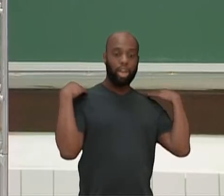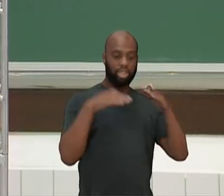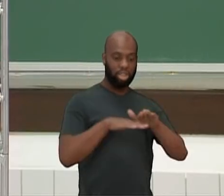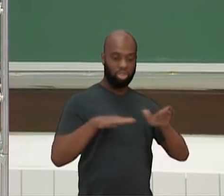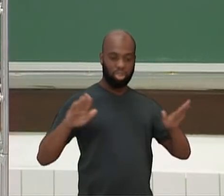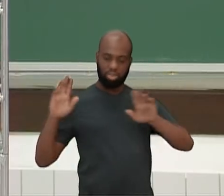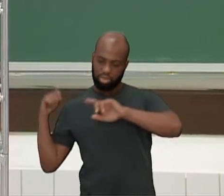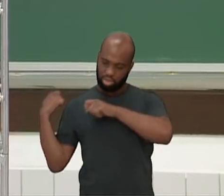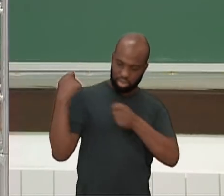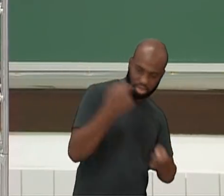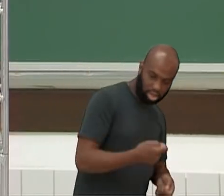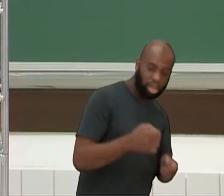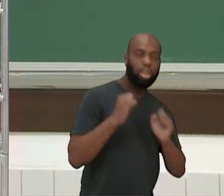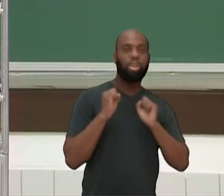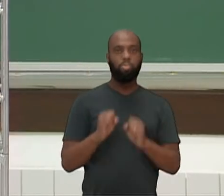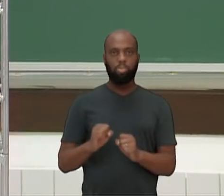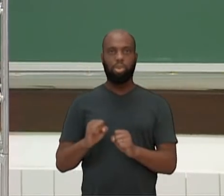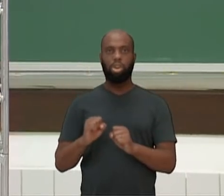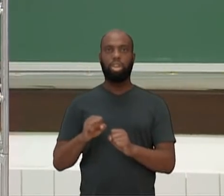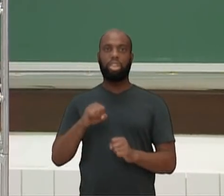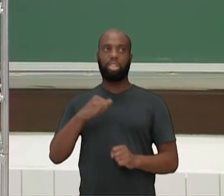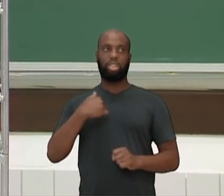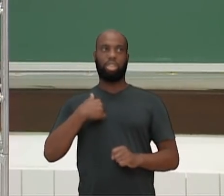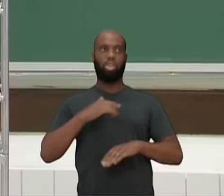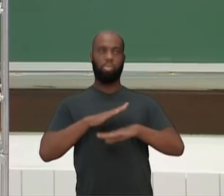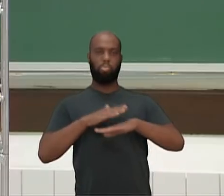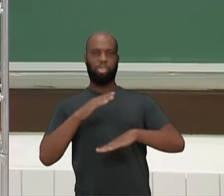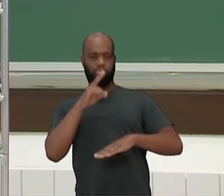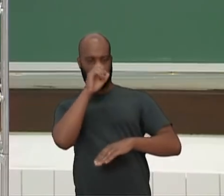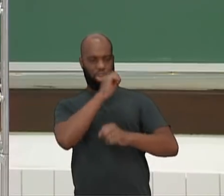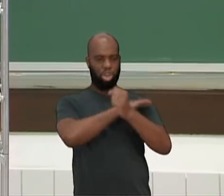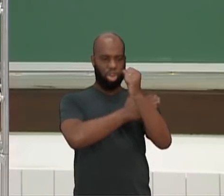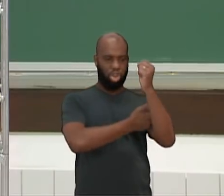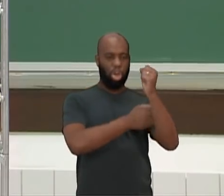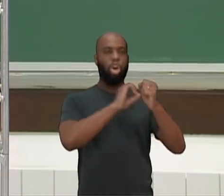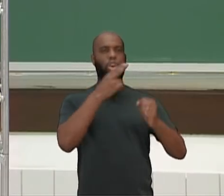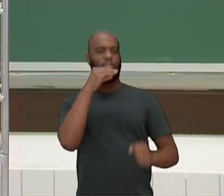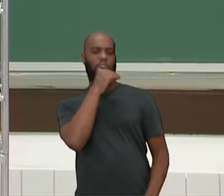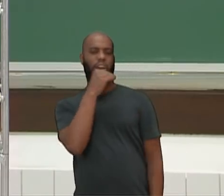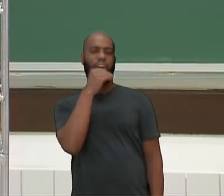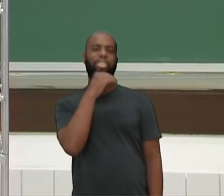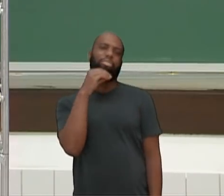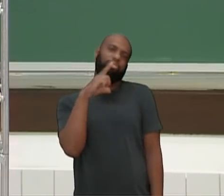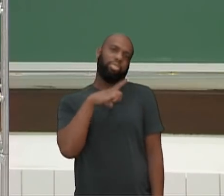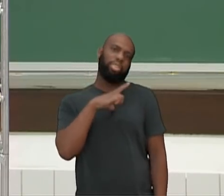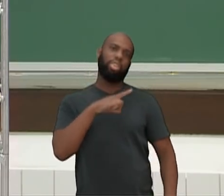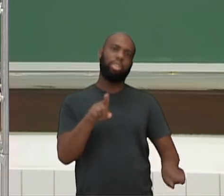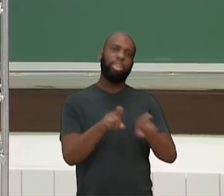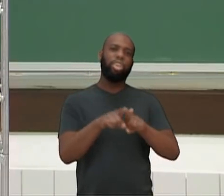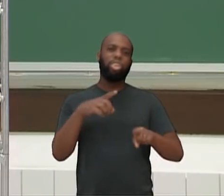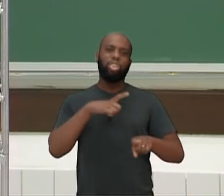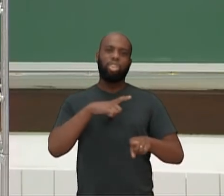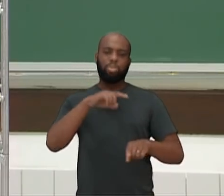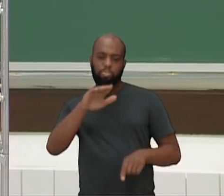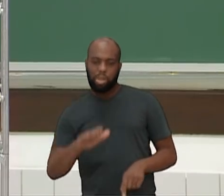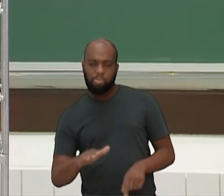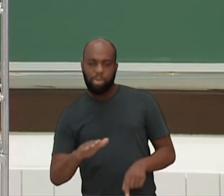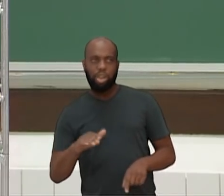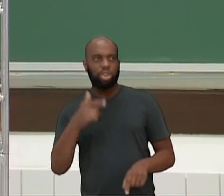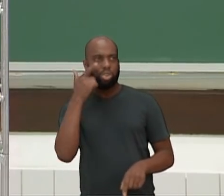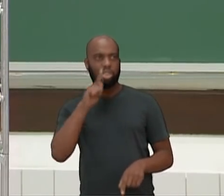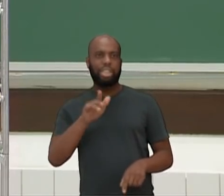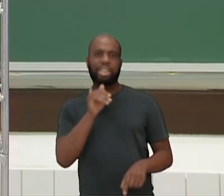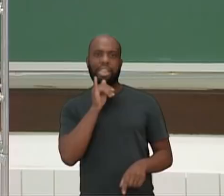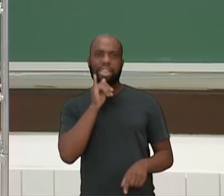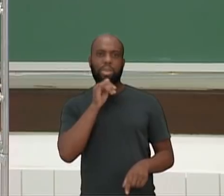pode derrubá-lo, sendo mais forte, ou o mais fraco, que tem uma estatura menor, encostou